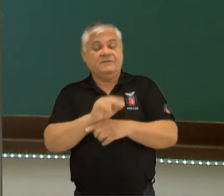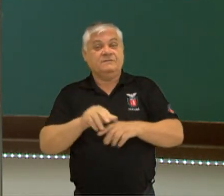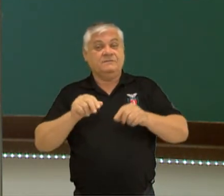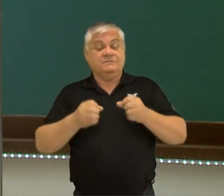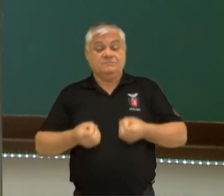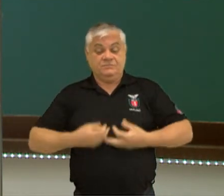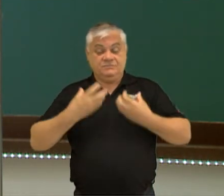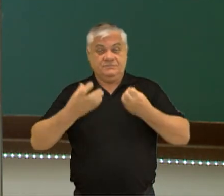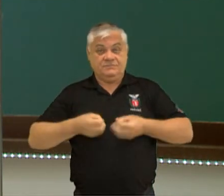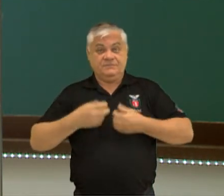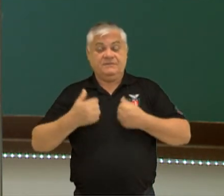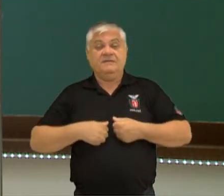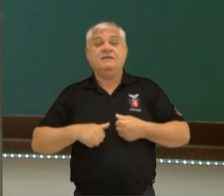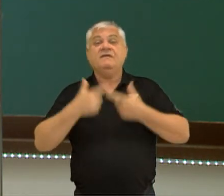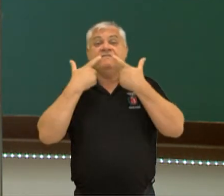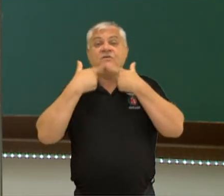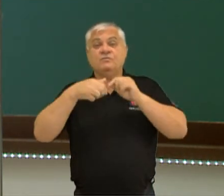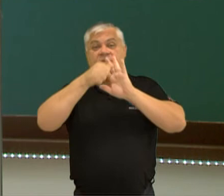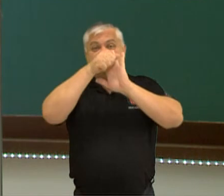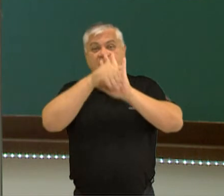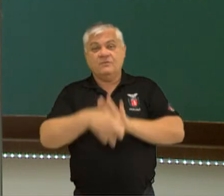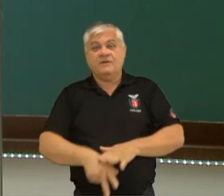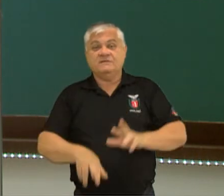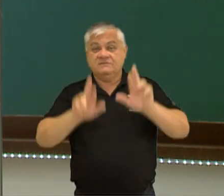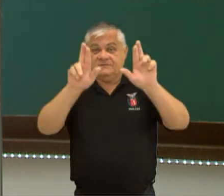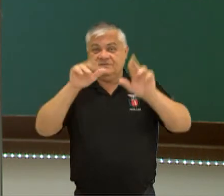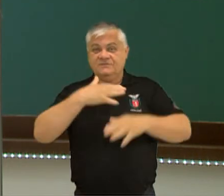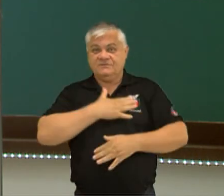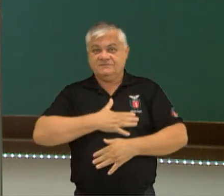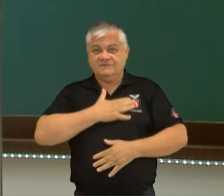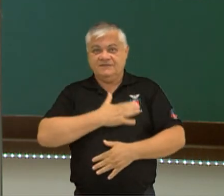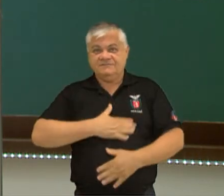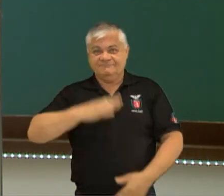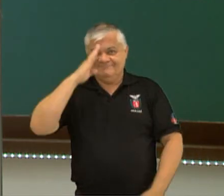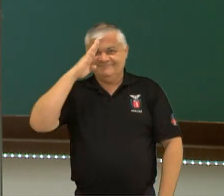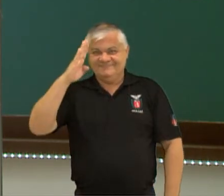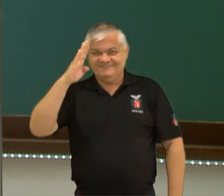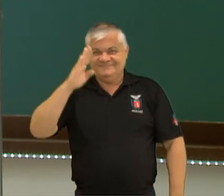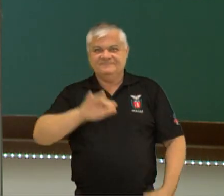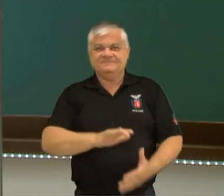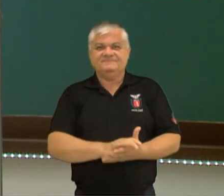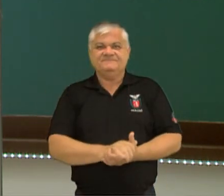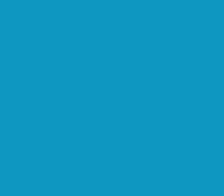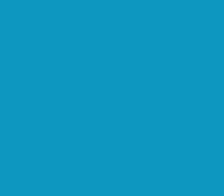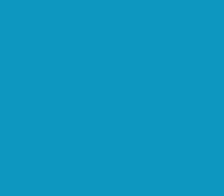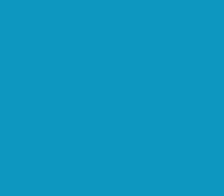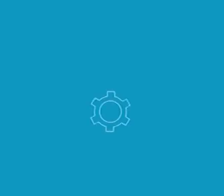sobre poema e figuras de linguagem. Espero que vocês tenham gostado. Até breve!